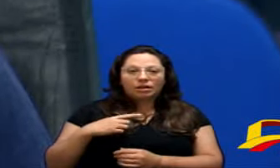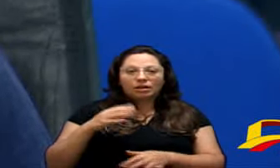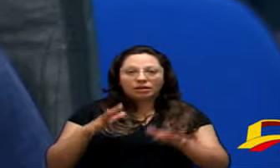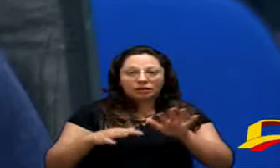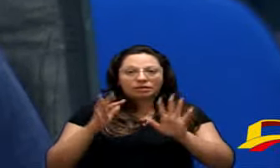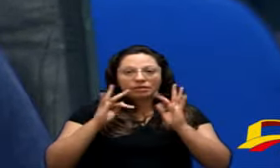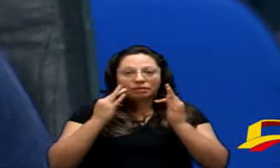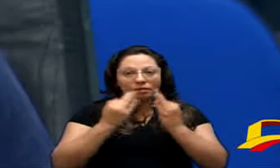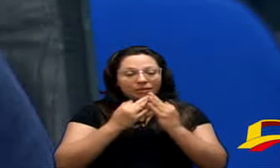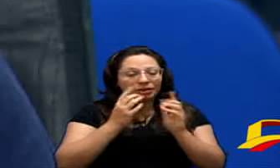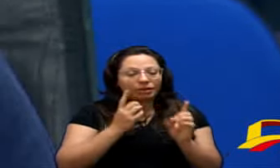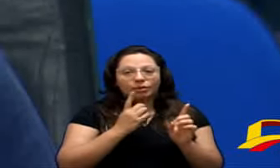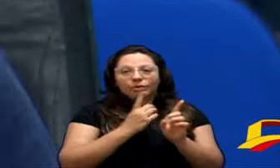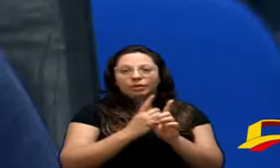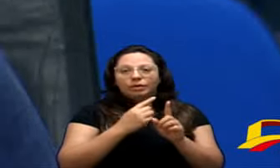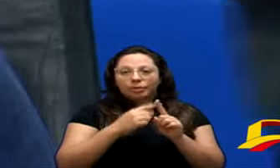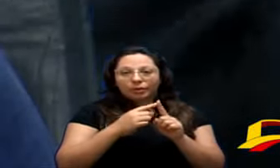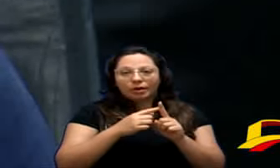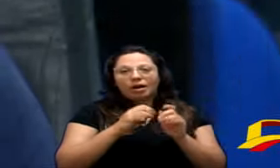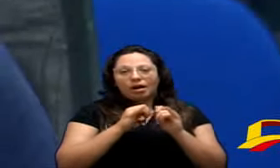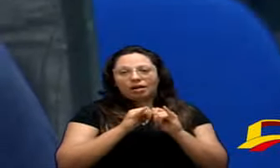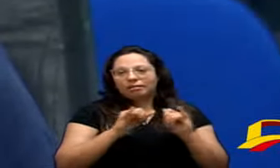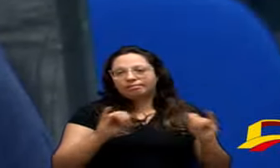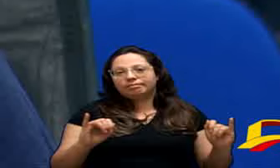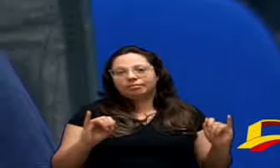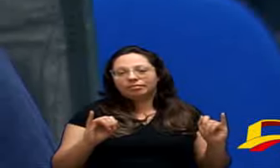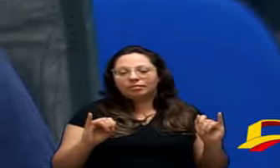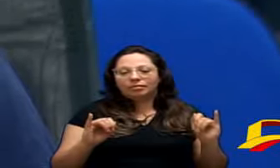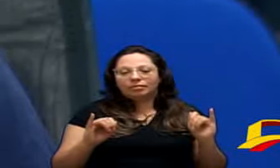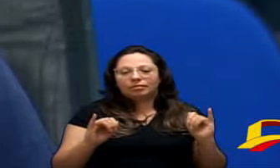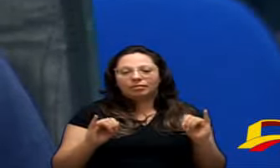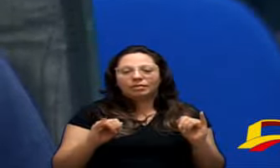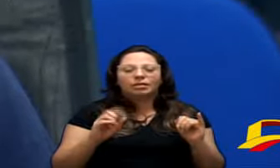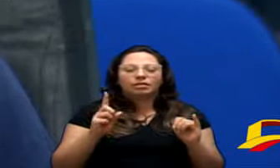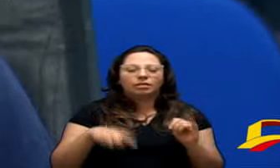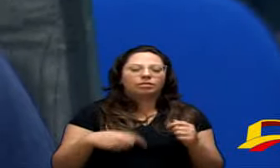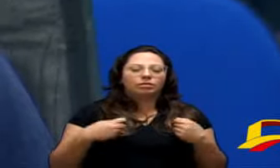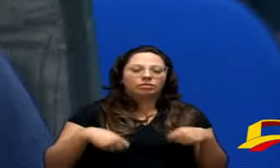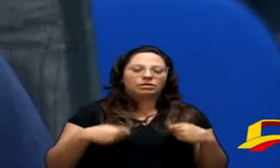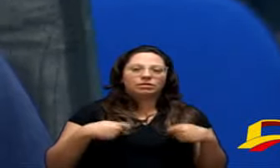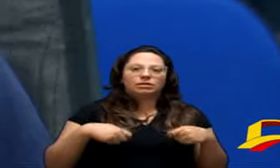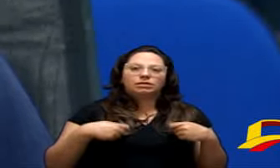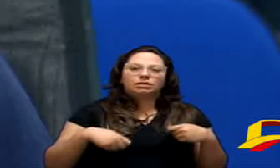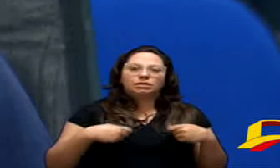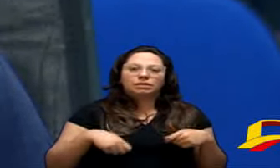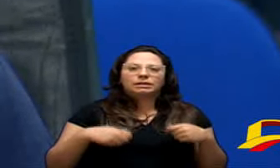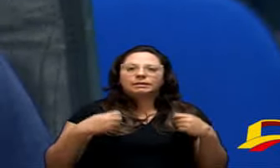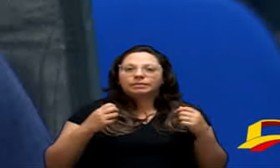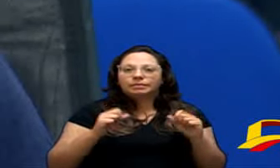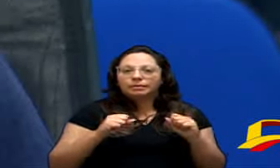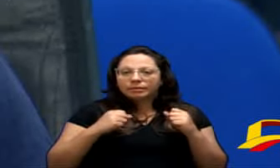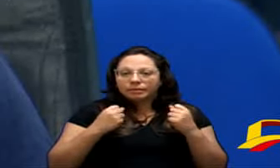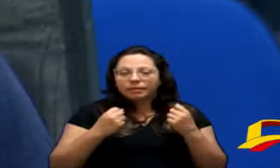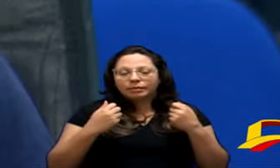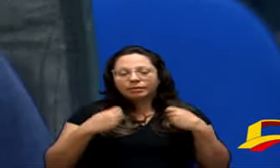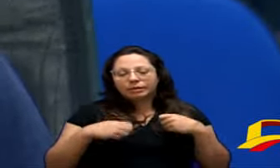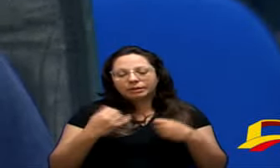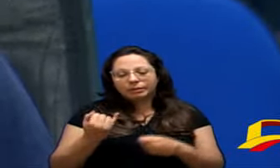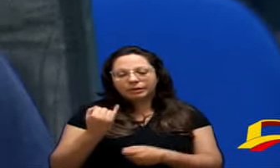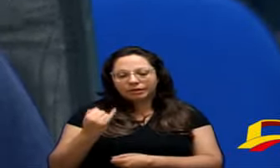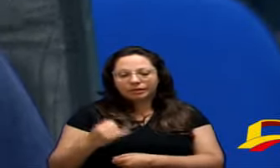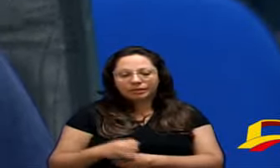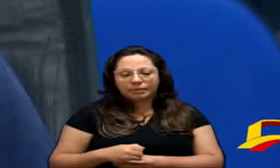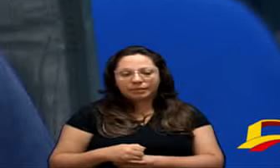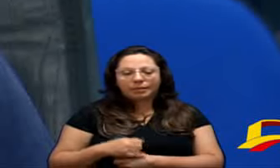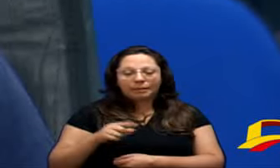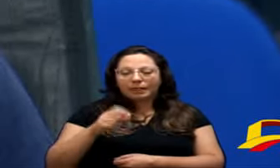localizada por conta da divulgação Então isso é uma necessidade efetiva eh